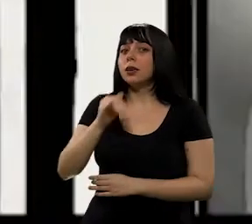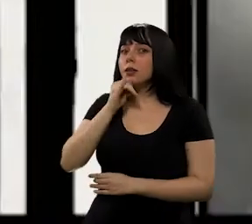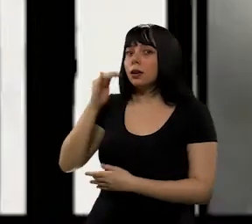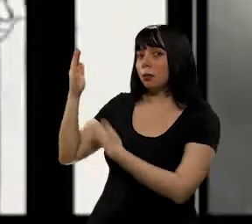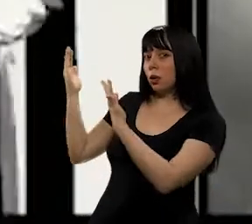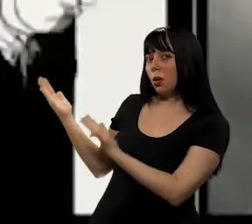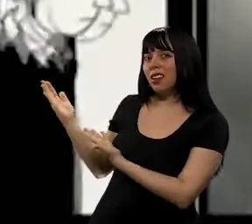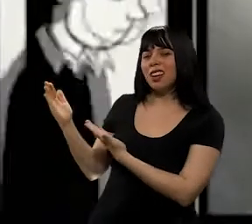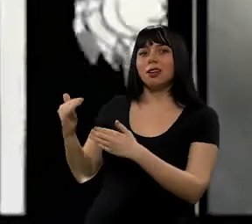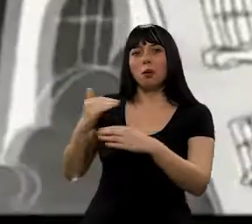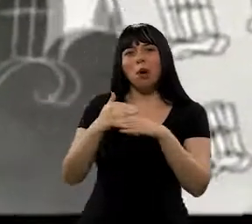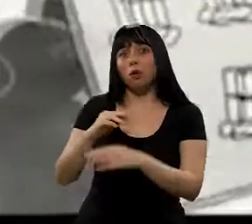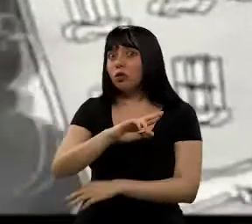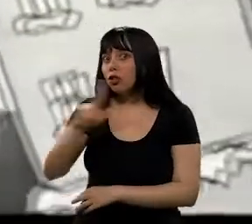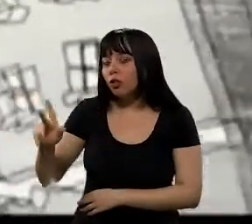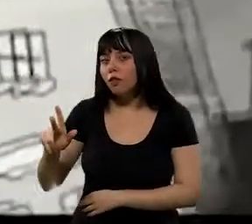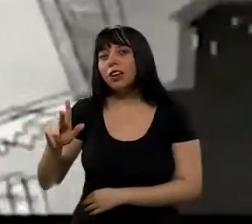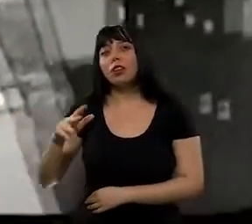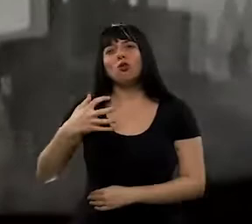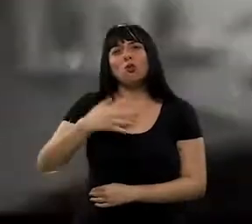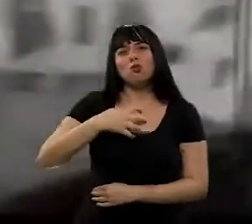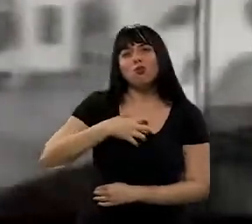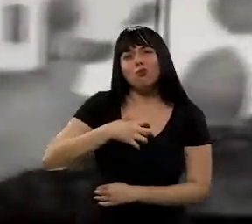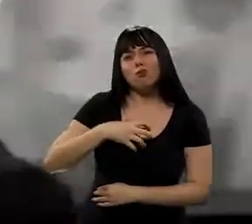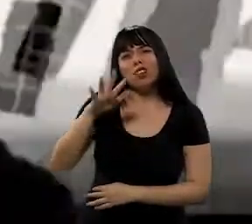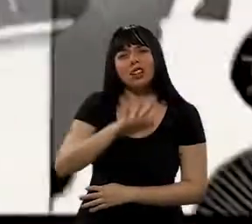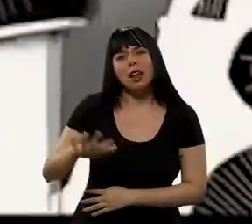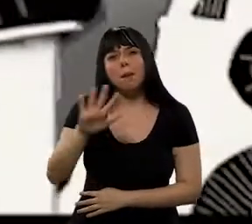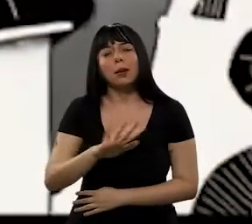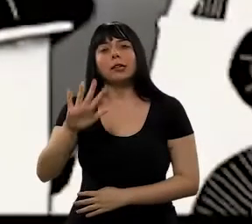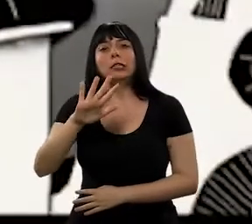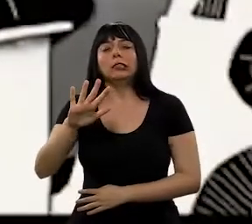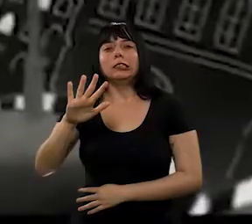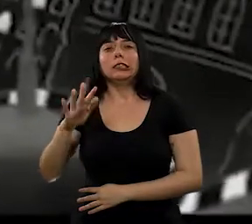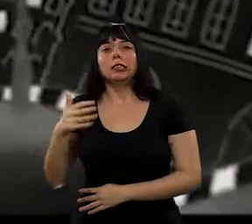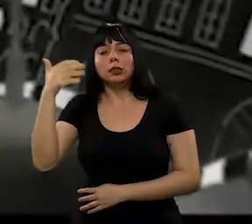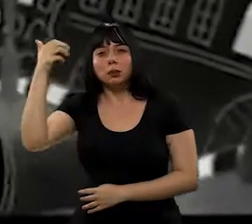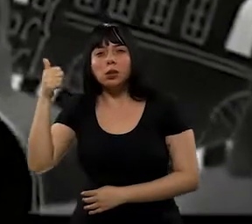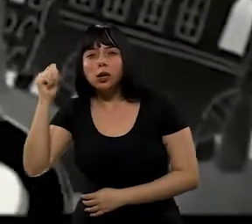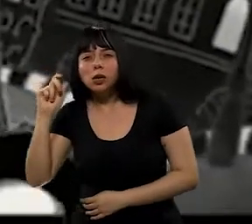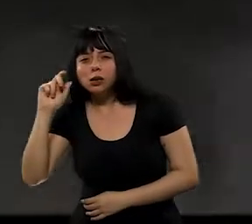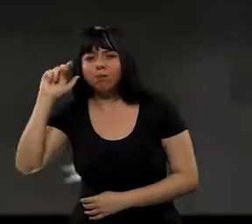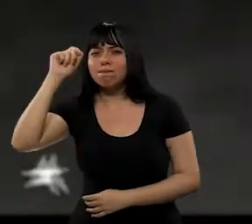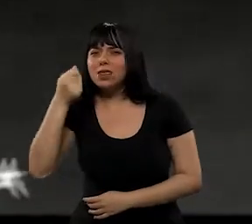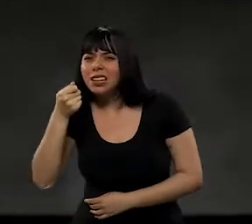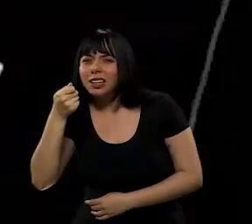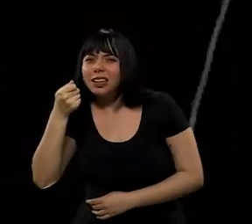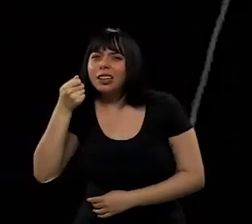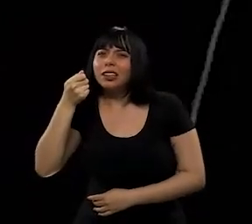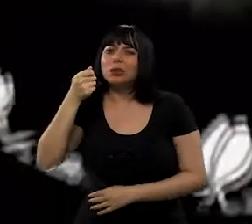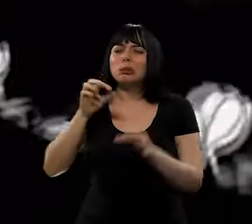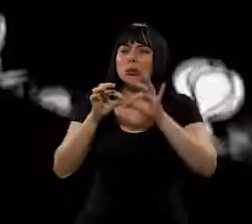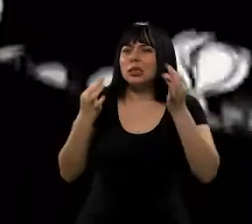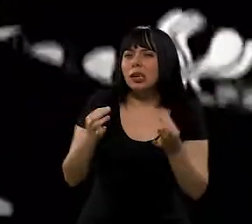dos padrões de mercado, buscando no estilo dos quadrinhos onde é inspirado, uma forma estética mais crua, em preto e branco, de retratar a história